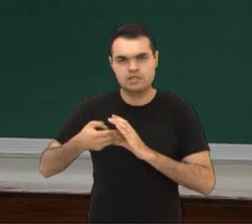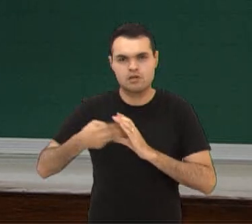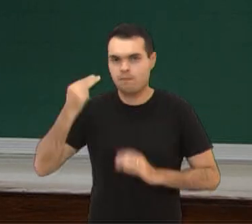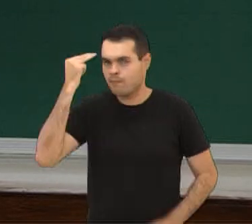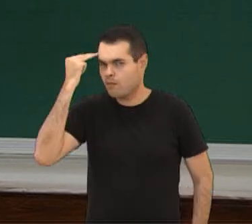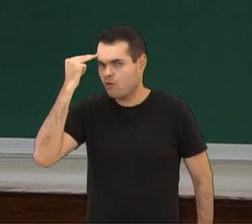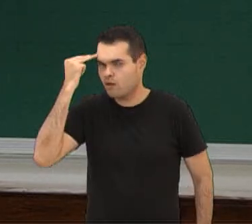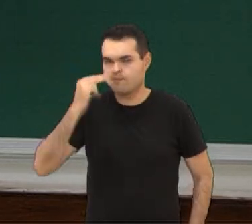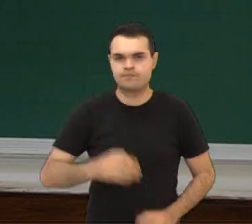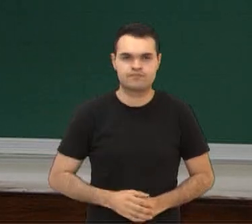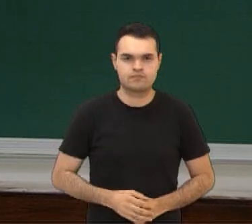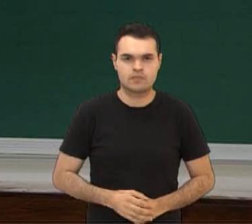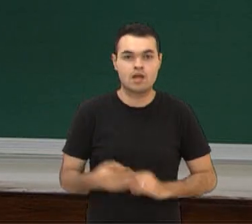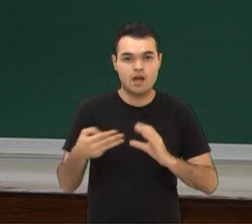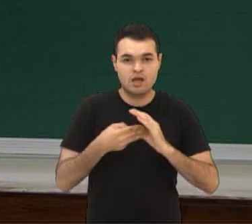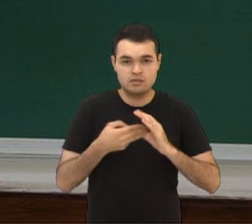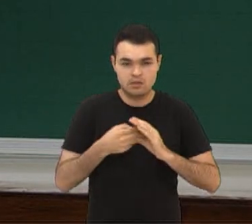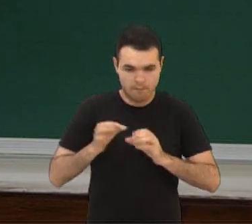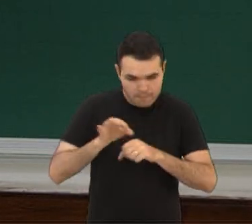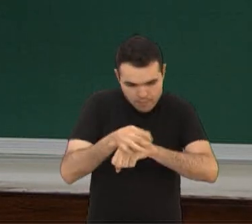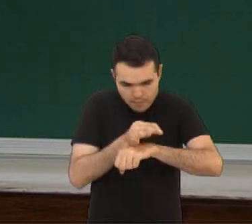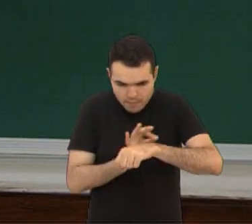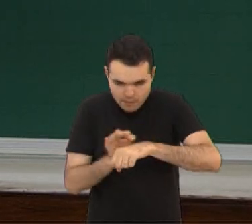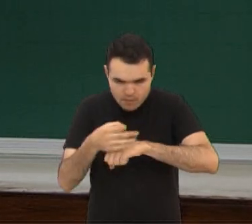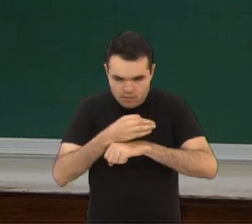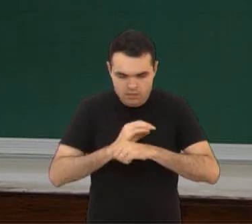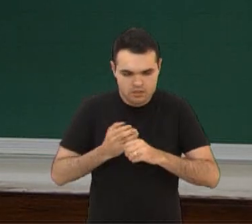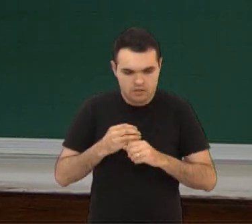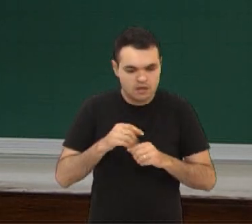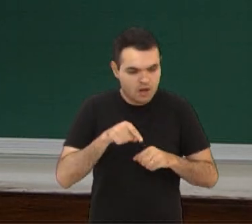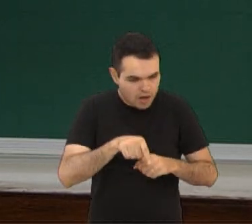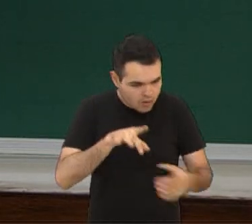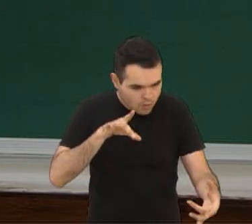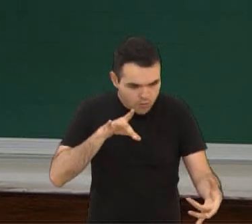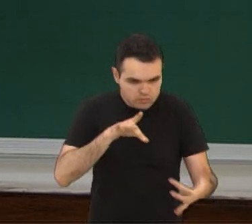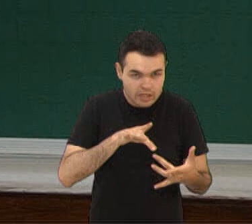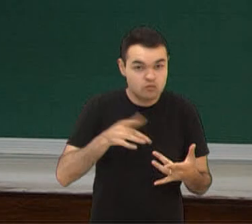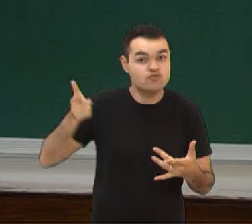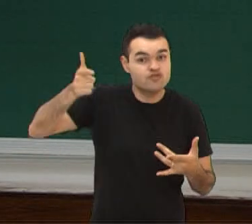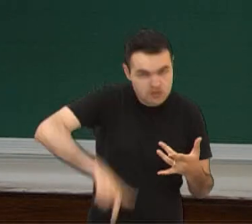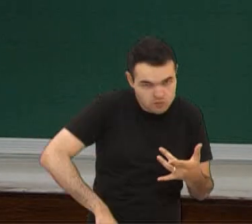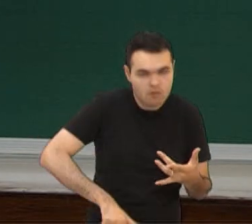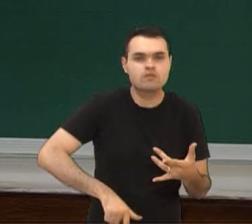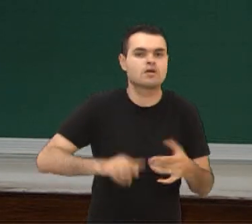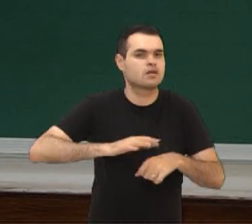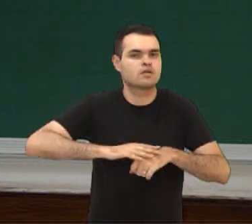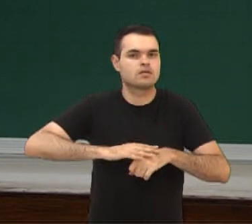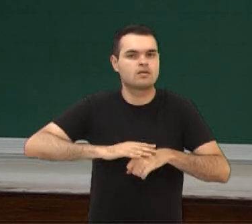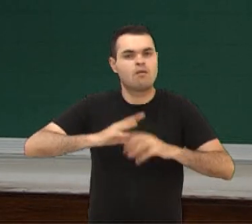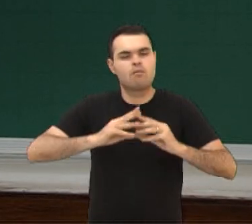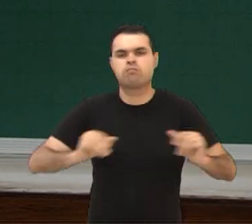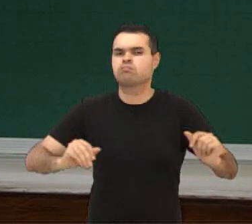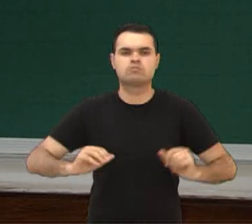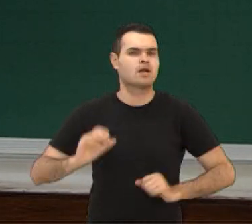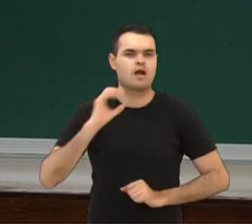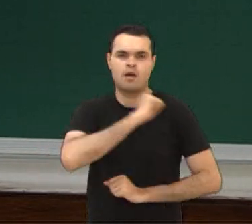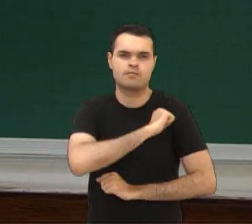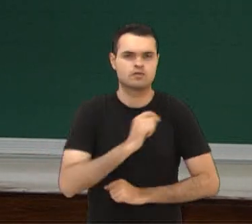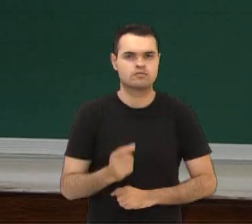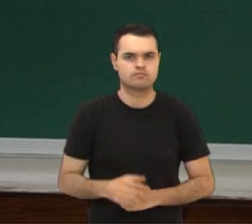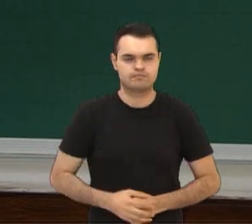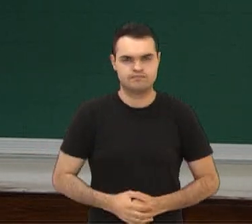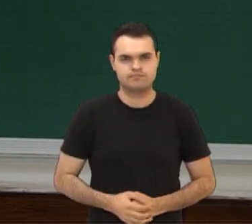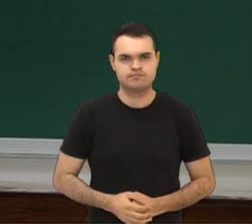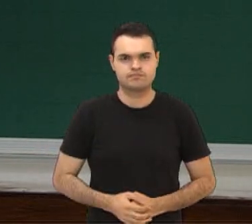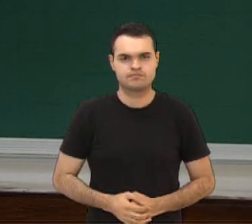células de memória guardam essa informação, quando a pessoa tem contato novamente, já tem a resposta mais rápida, tá? E aqui ainda,